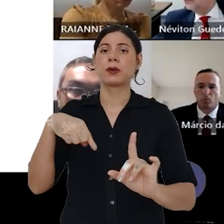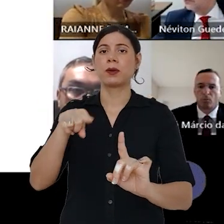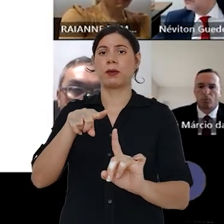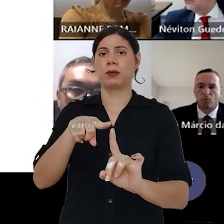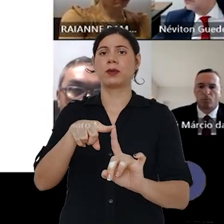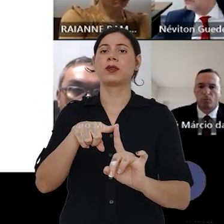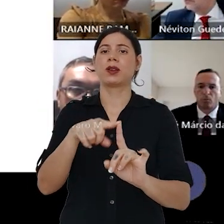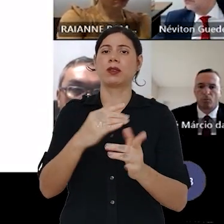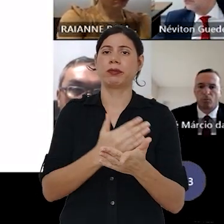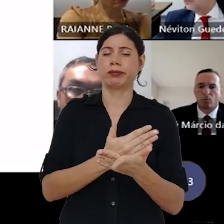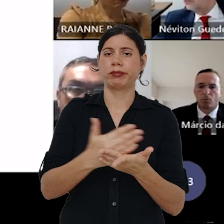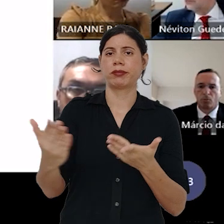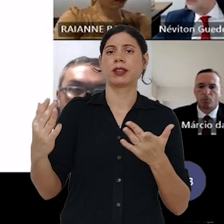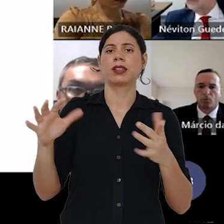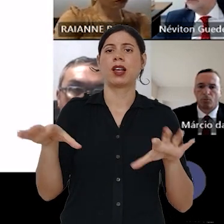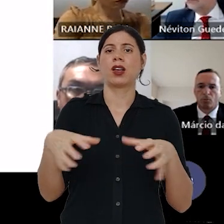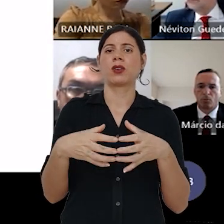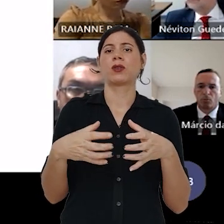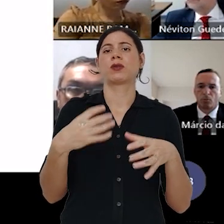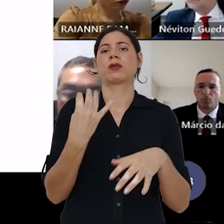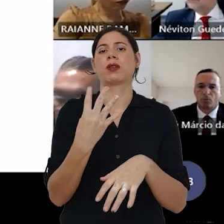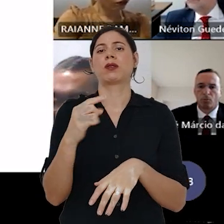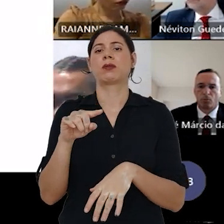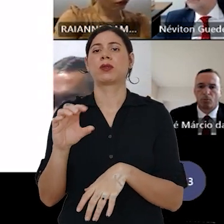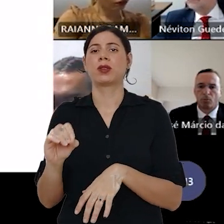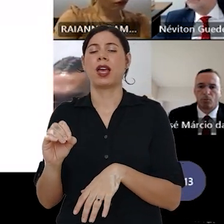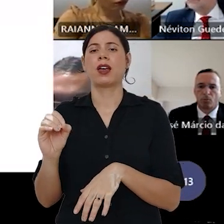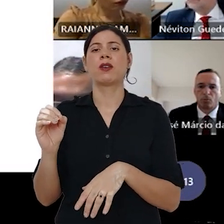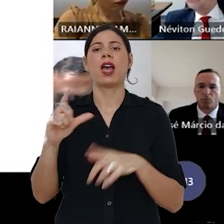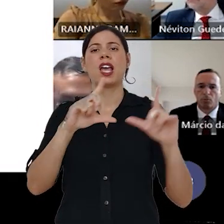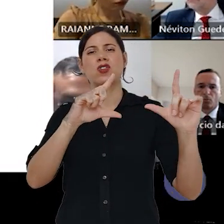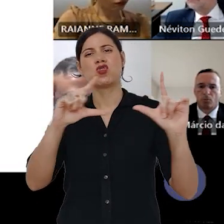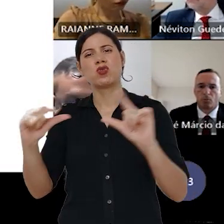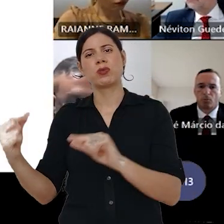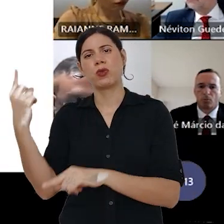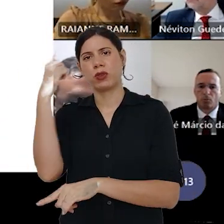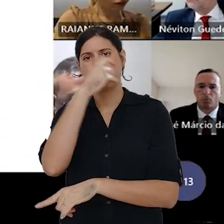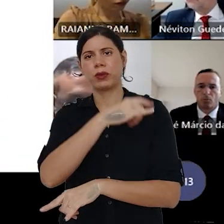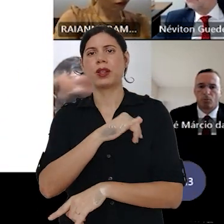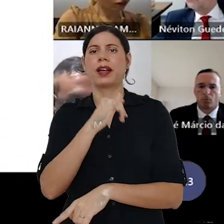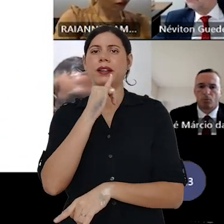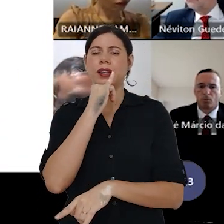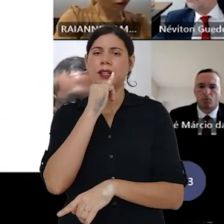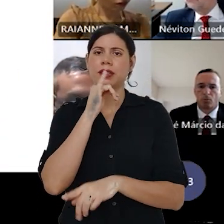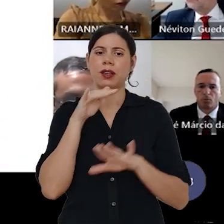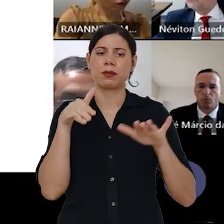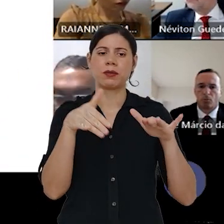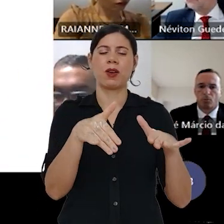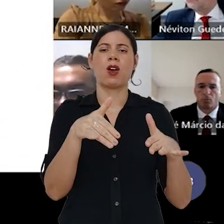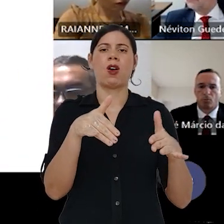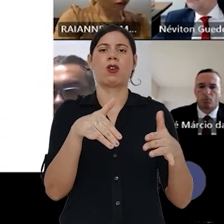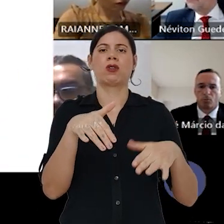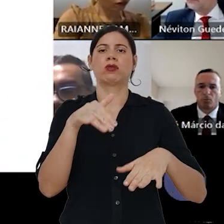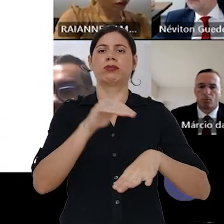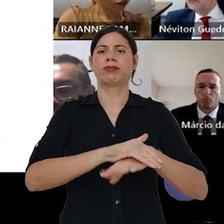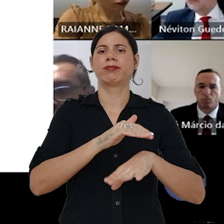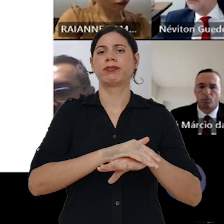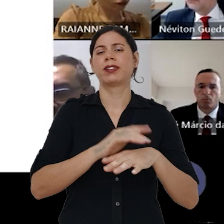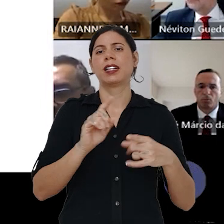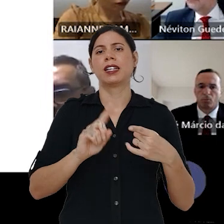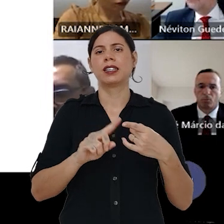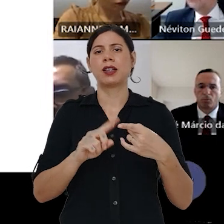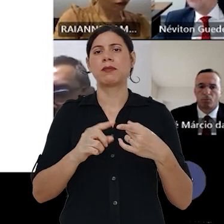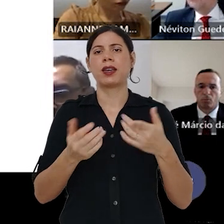que a finalidade de implantação das turmas 4.0 é sanar dificuldades como a falta de especialização por matéria